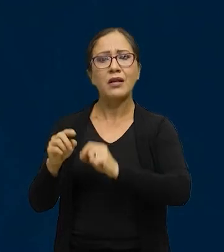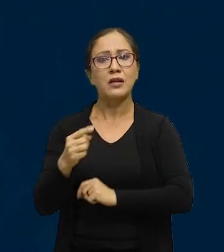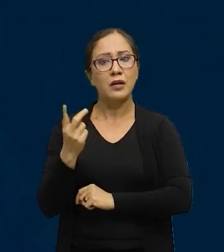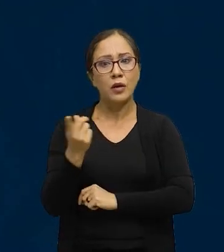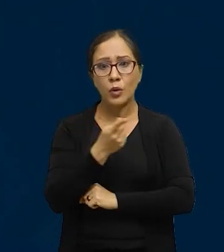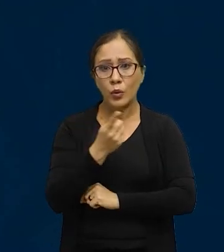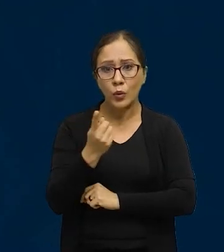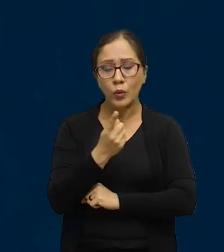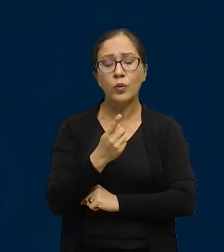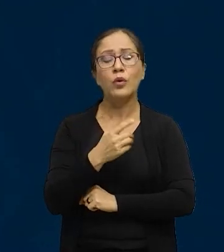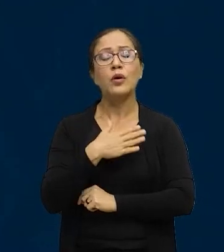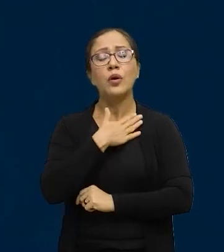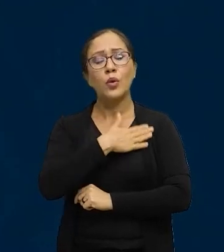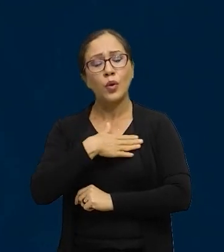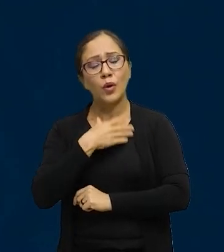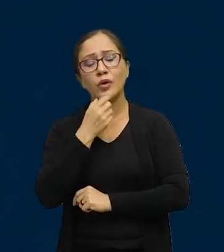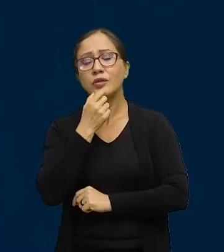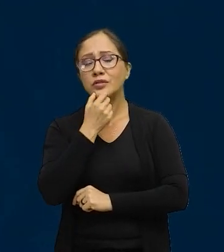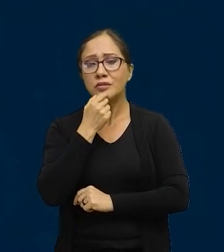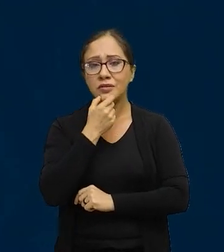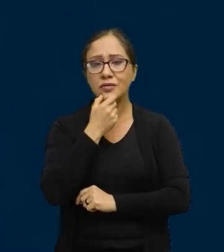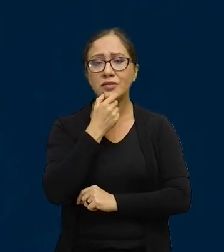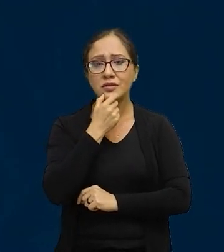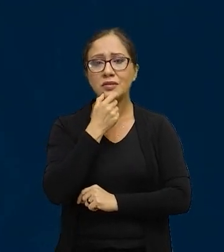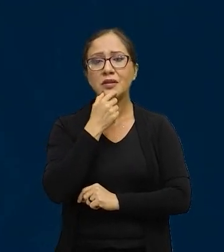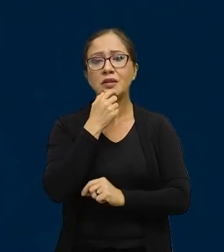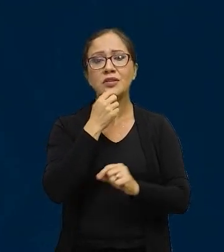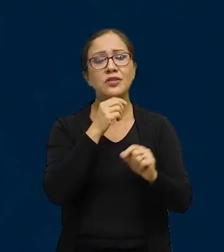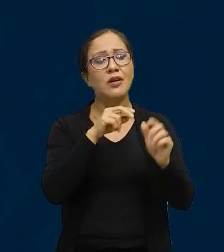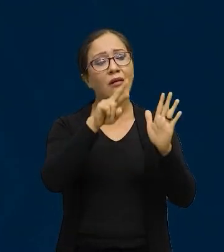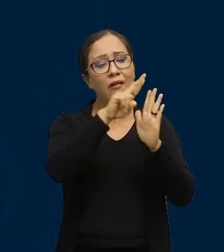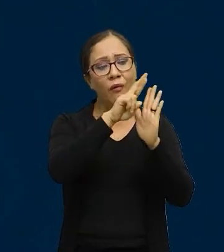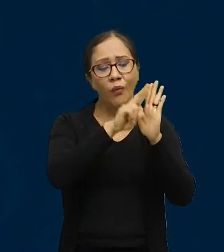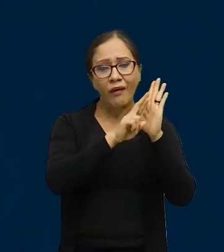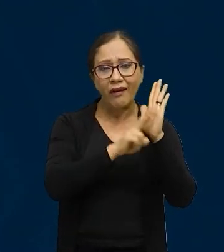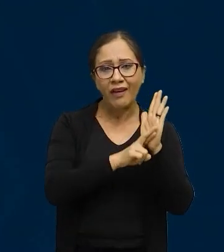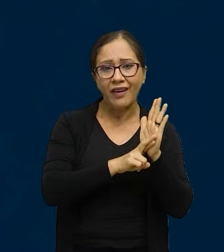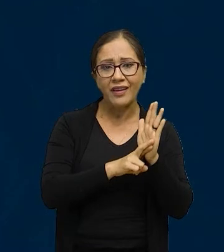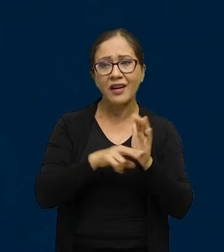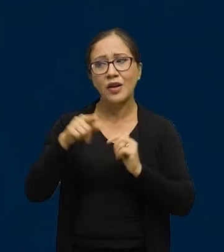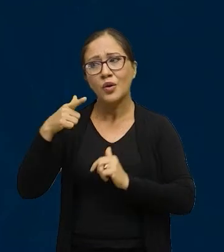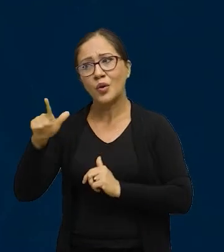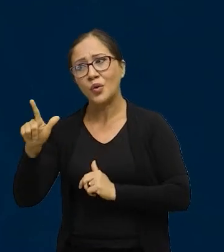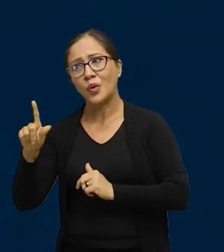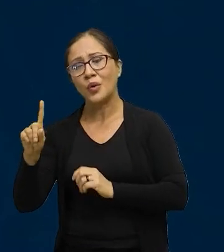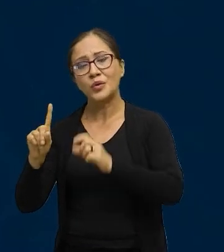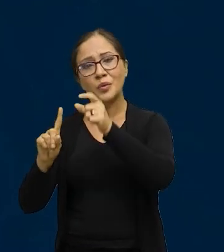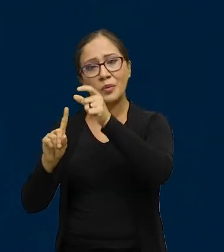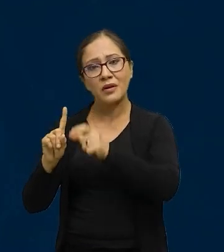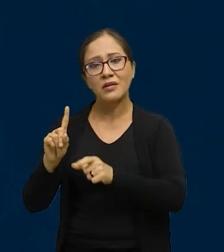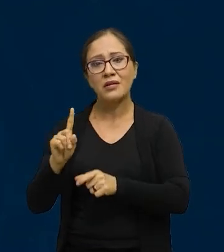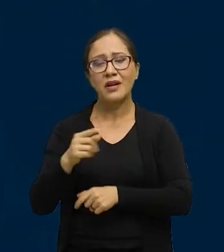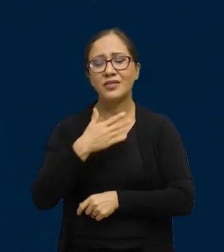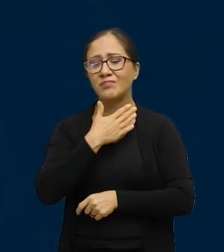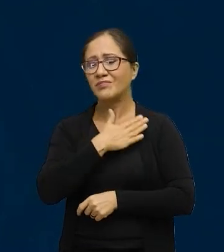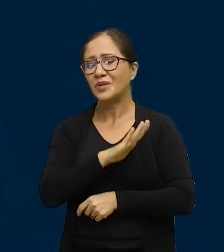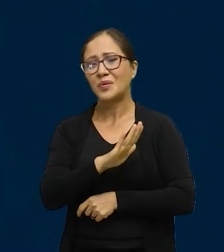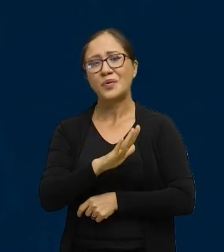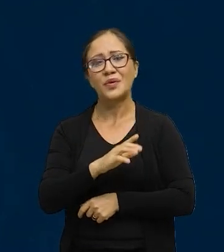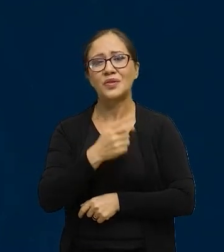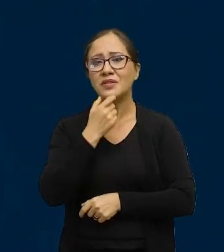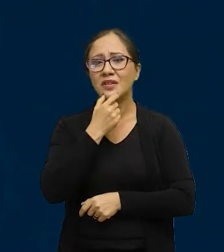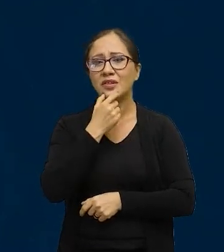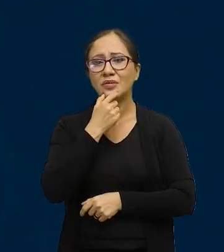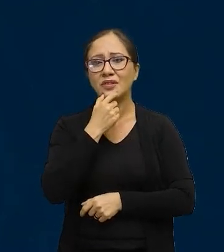personagem gosta da língua padrão e o outro não, né? Então não é essa. Facilidade de compreensão? Muito